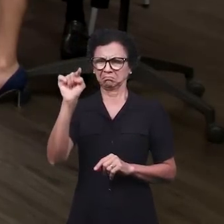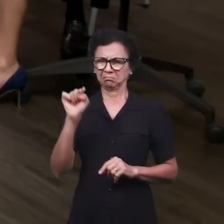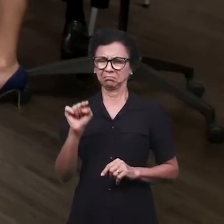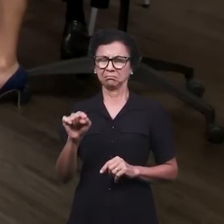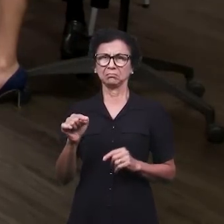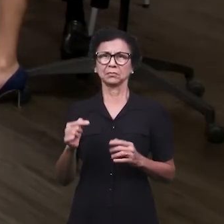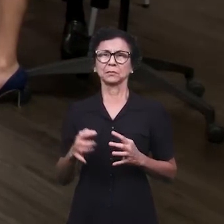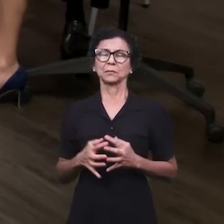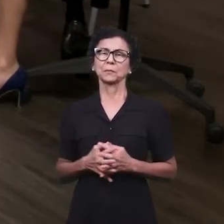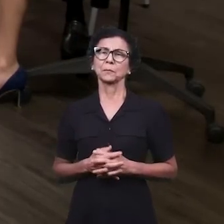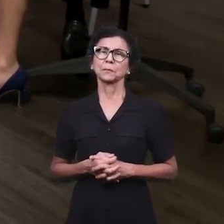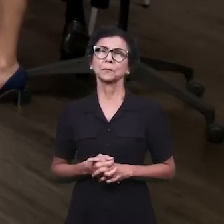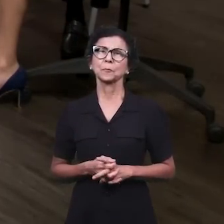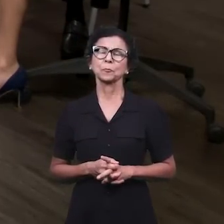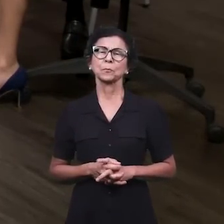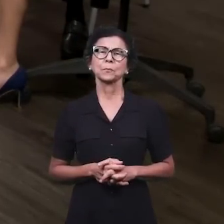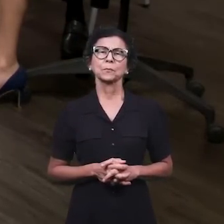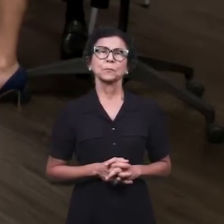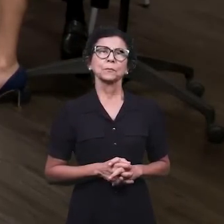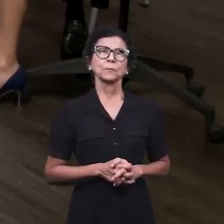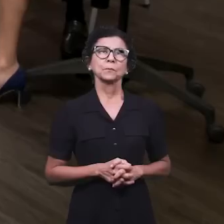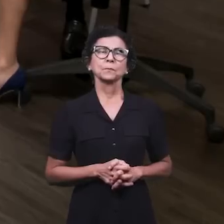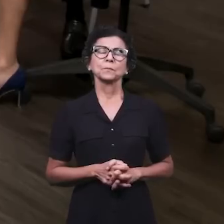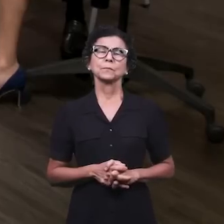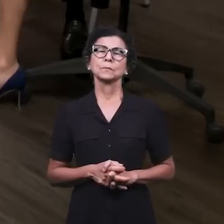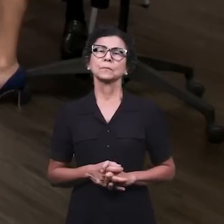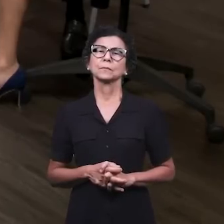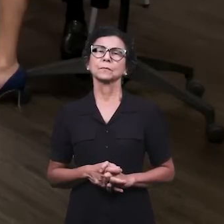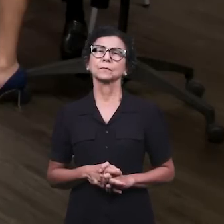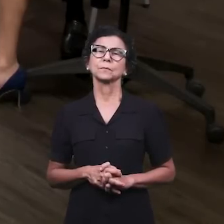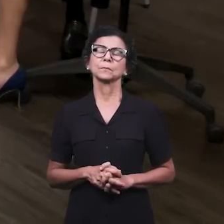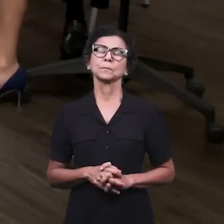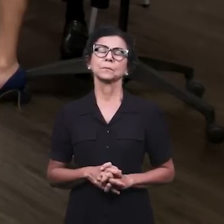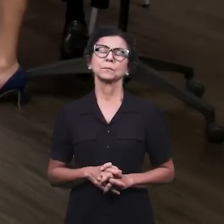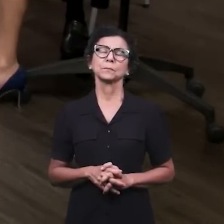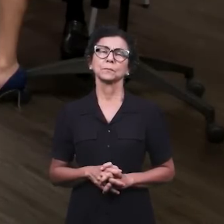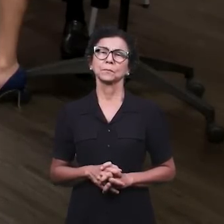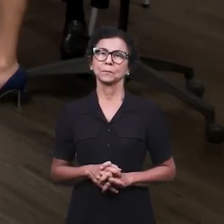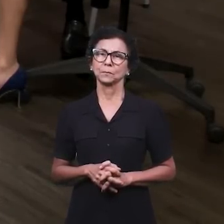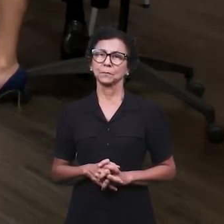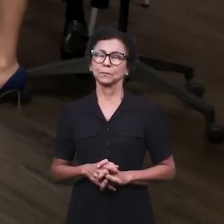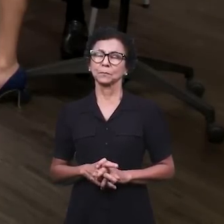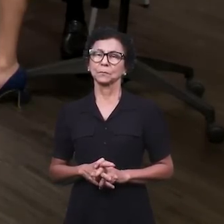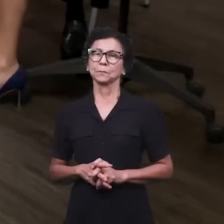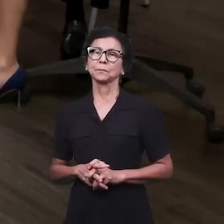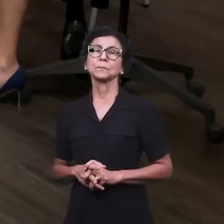profético? Aí o senhor revelou que o culto profético era um culto que ele